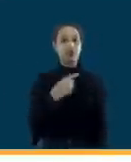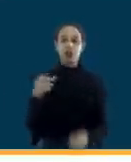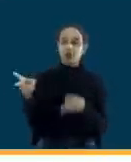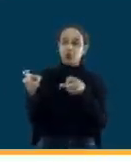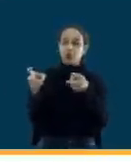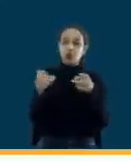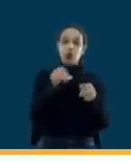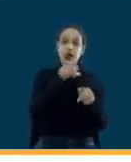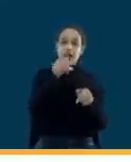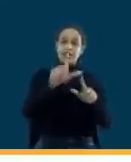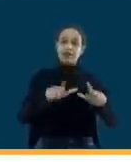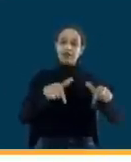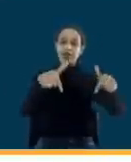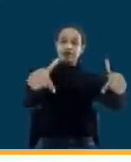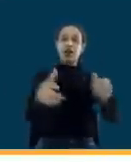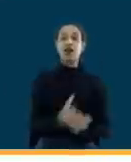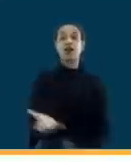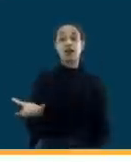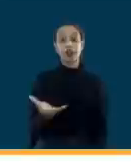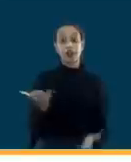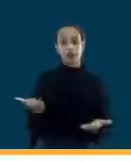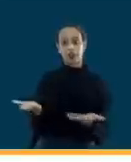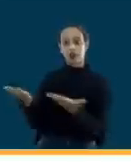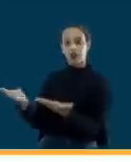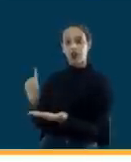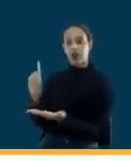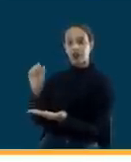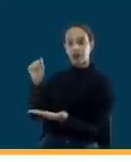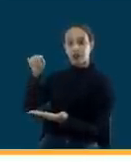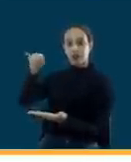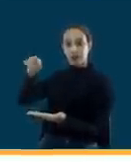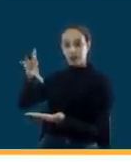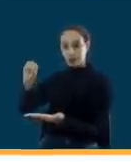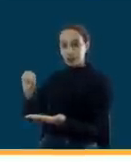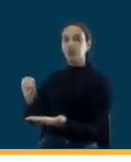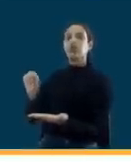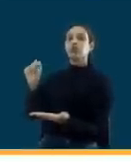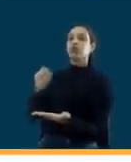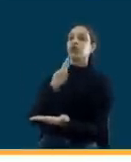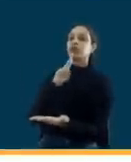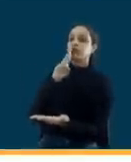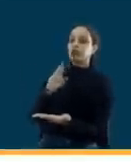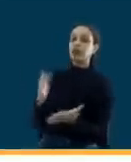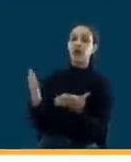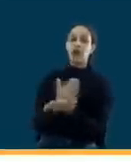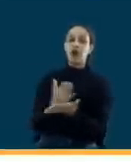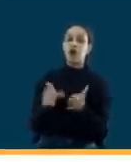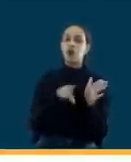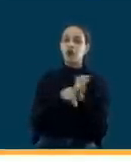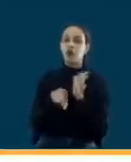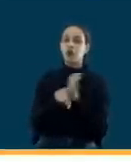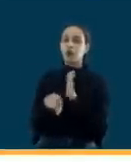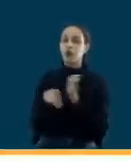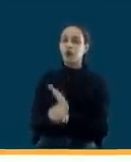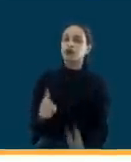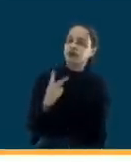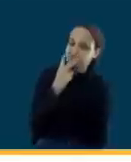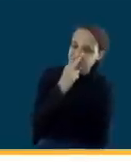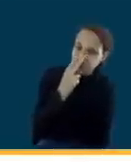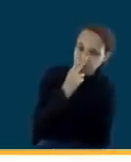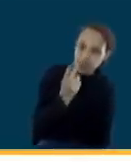E queria passar agora para o doutor Danilo algumas perguntas que são, aparentemente, elas falam de